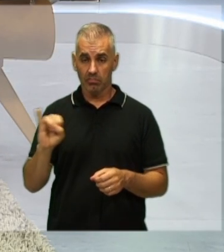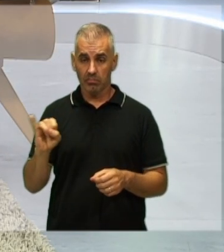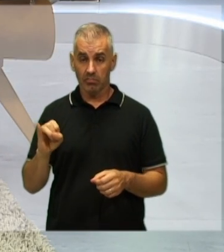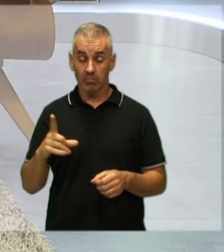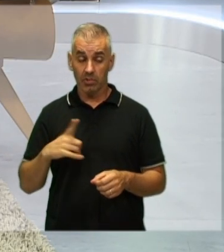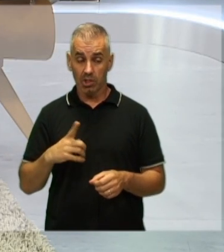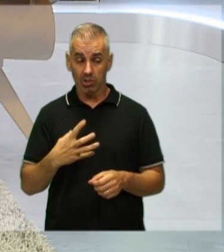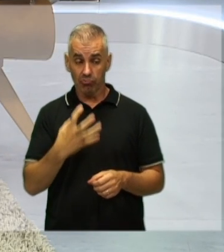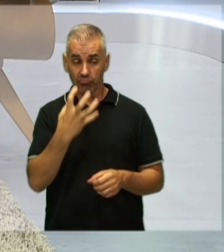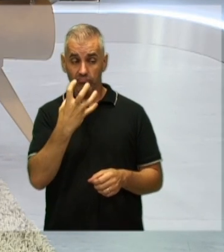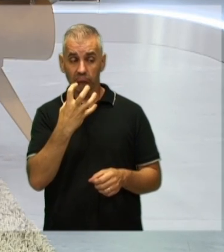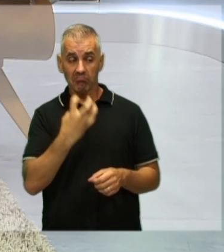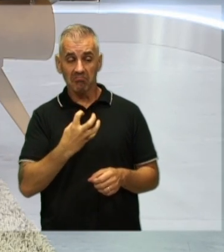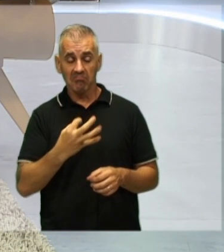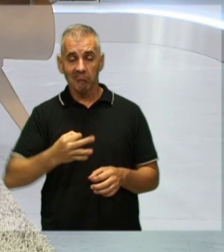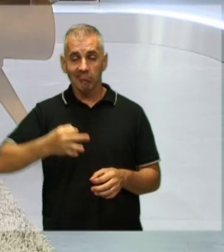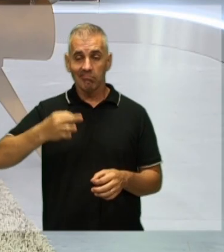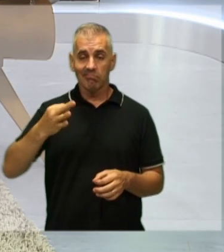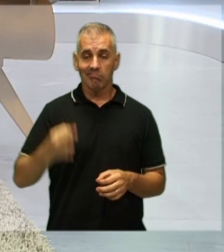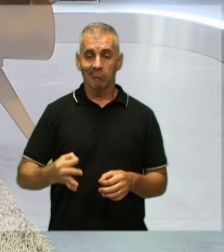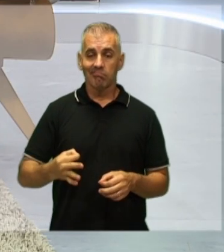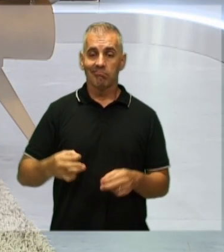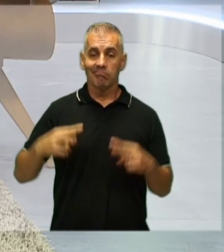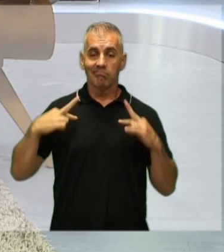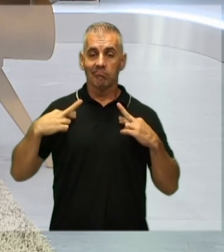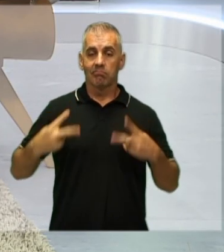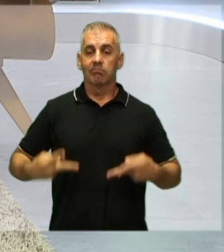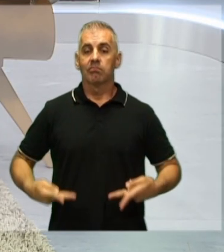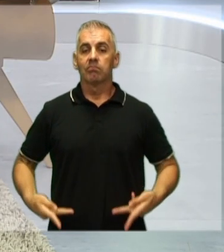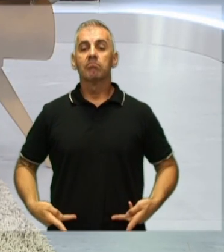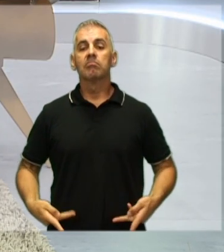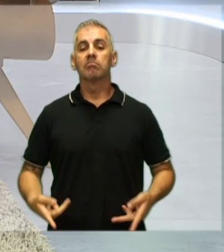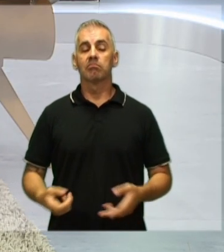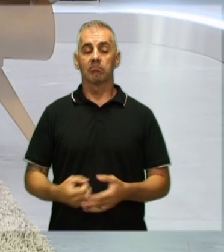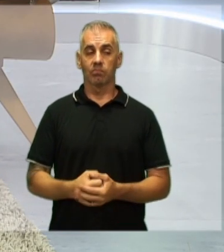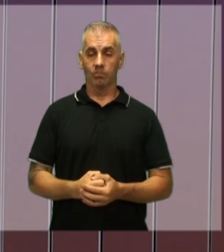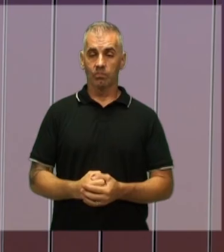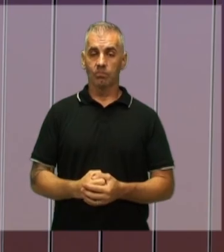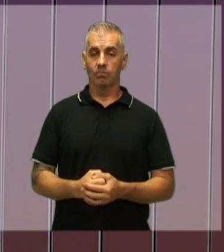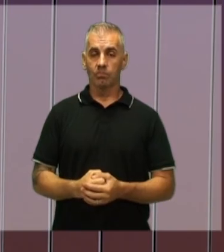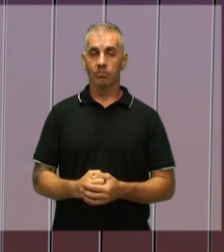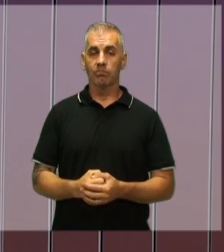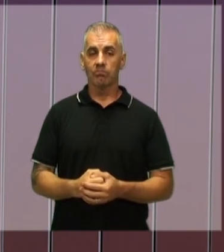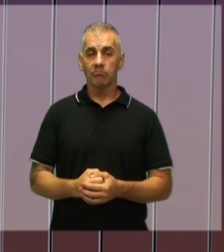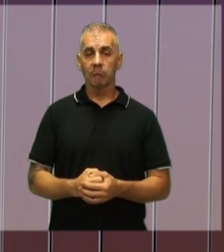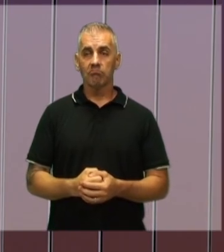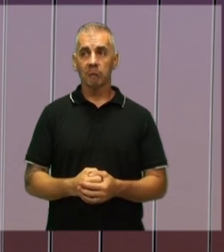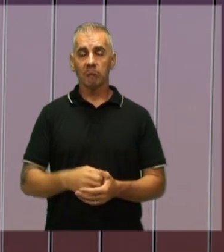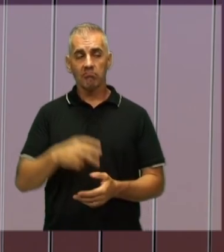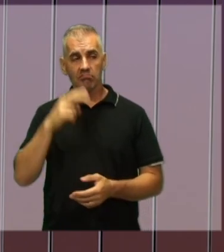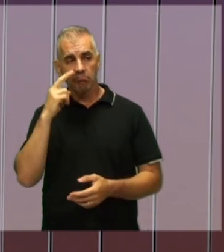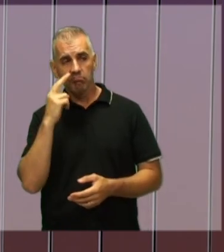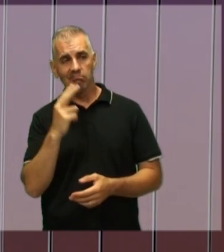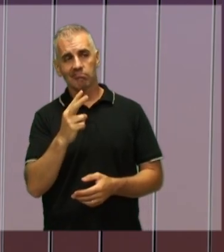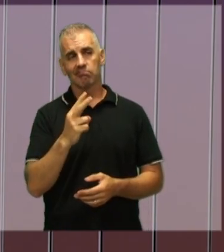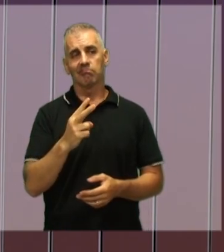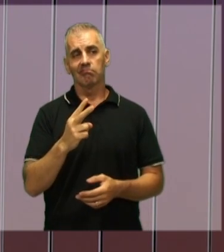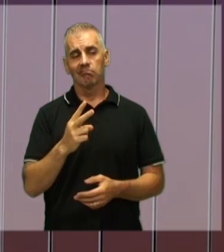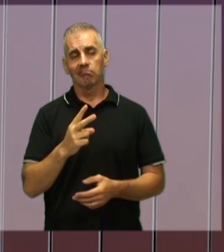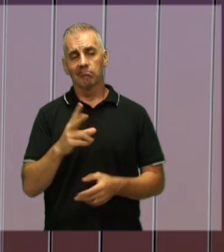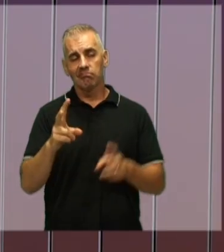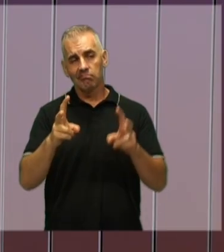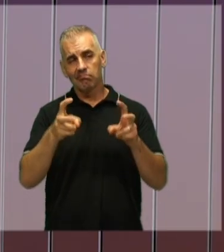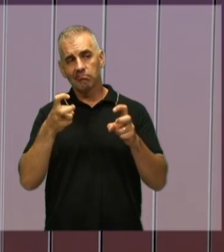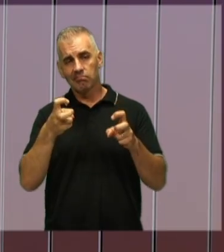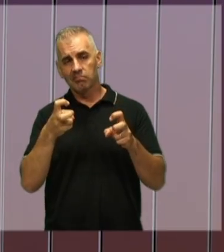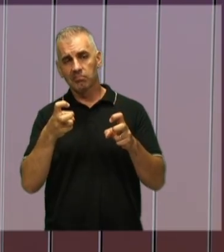sérios, céleres e humanos. Então, quando você vê, eles vêm aqui, alguém do